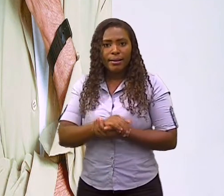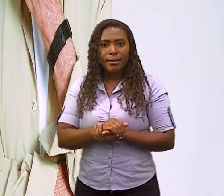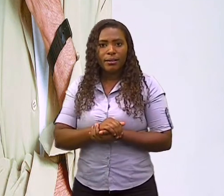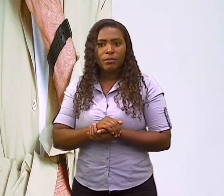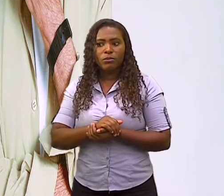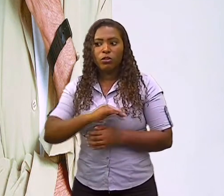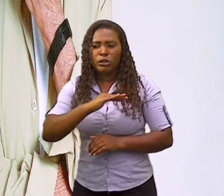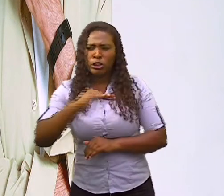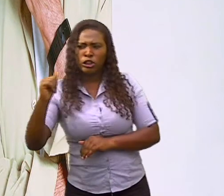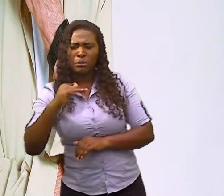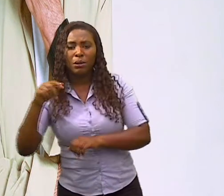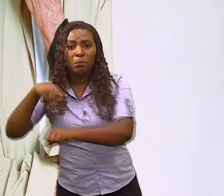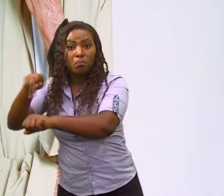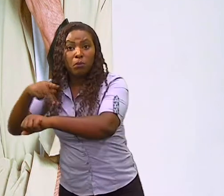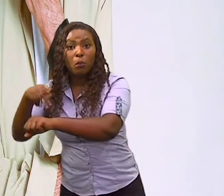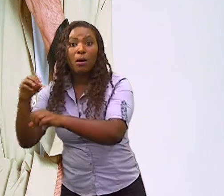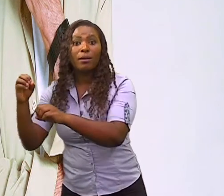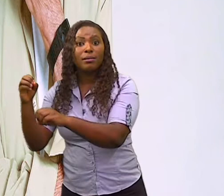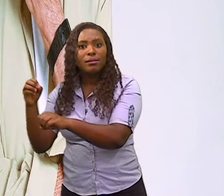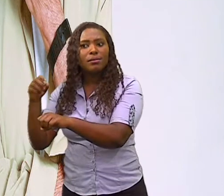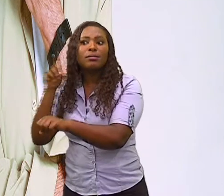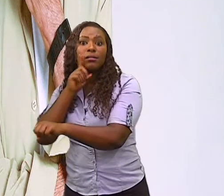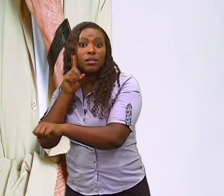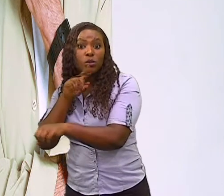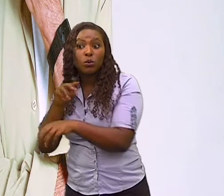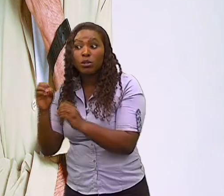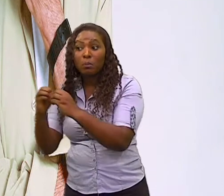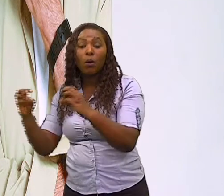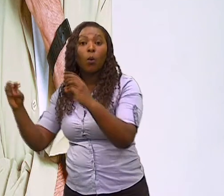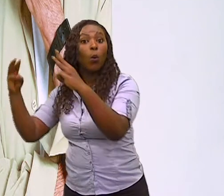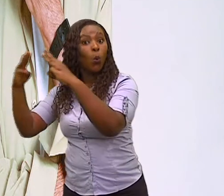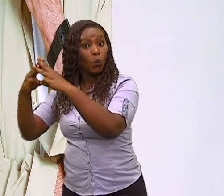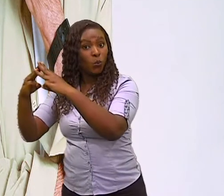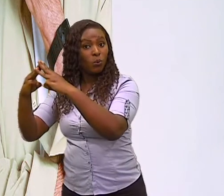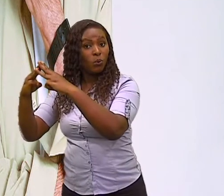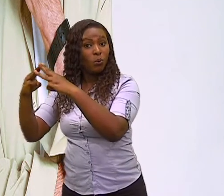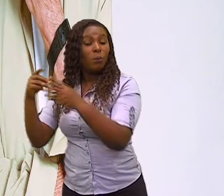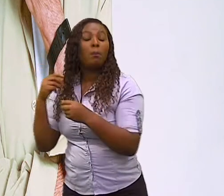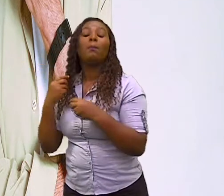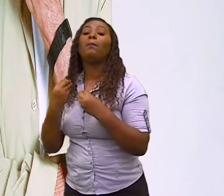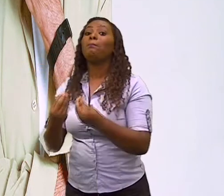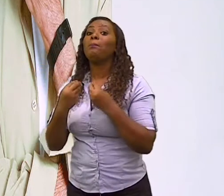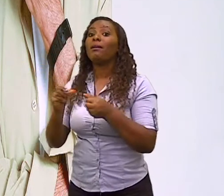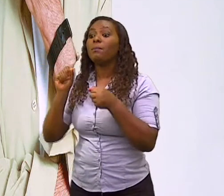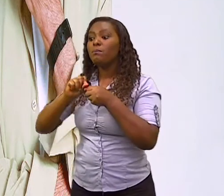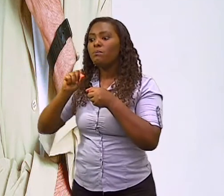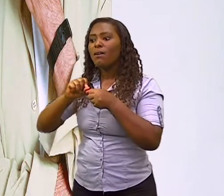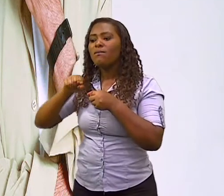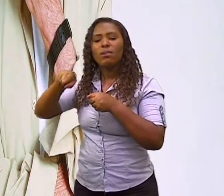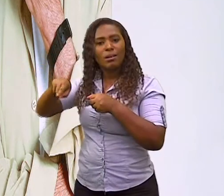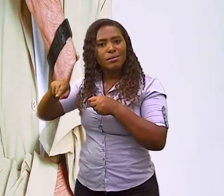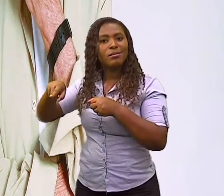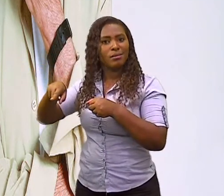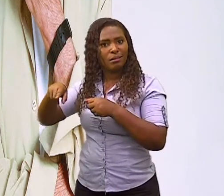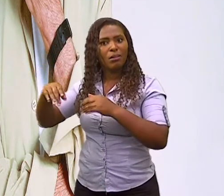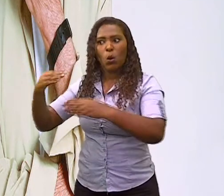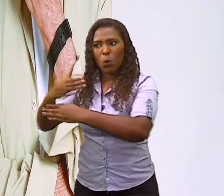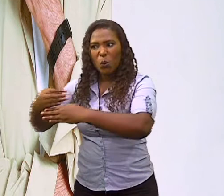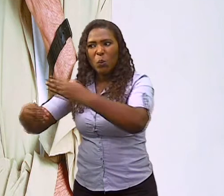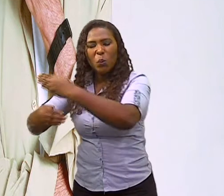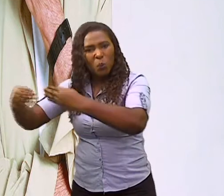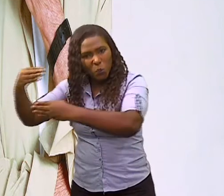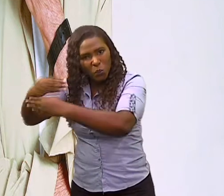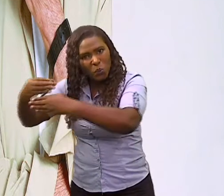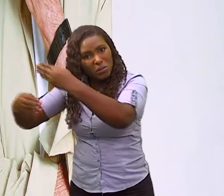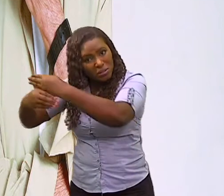ONU, Organização das Nações Unidas, que projetaram a sede das Nações Unidas em Nova York. Ou